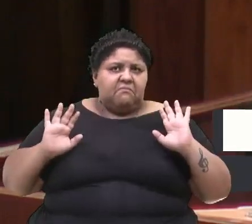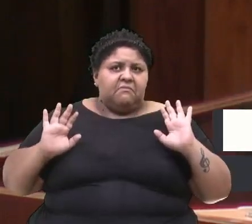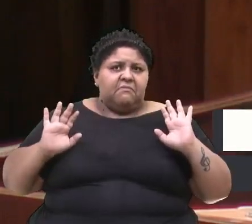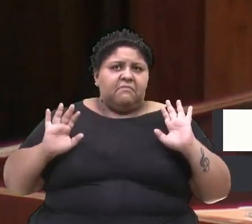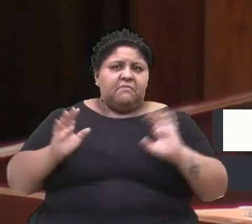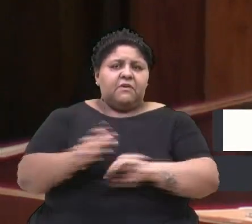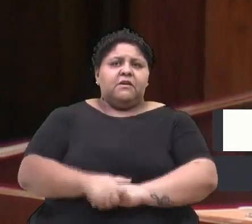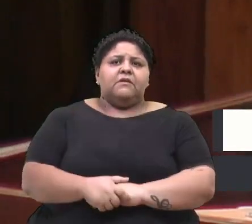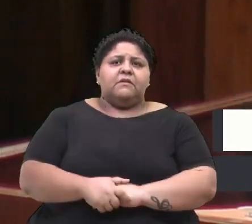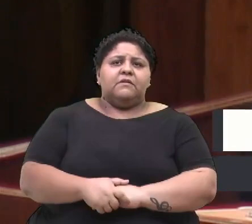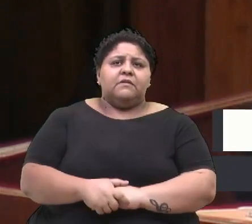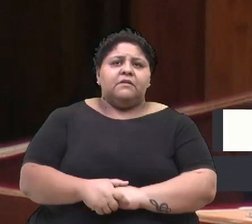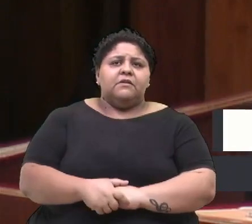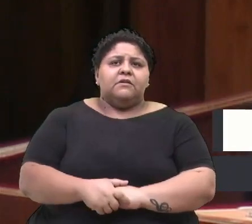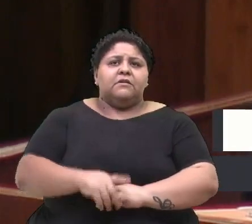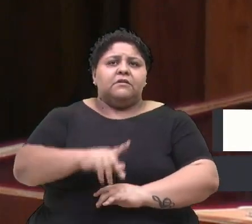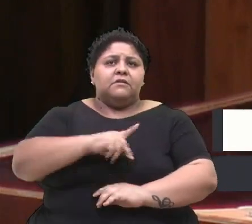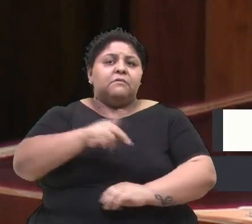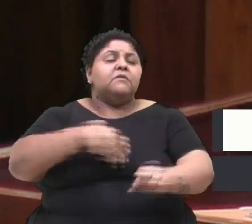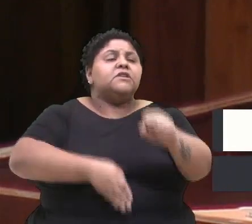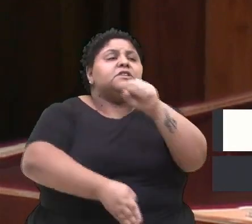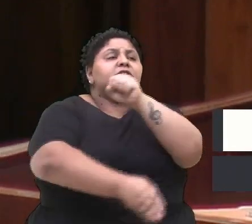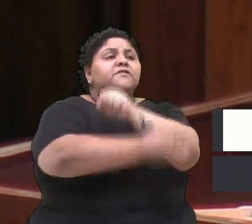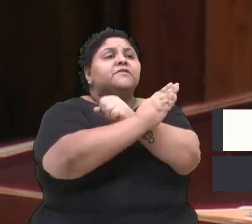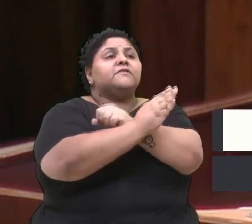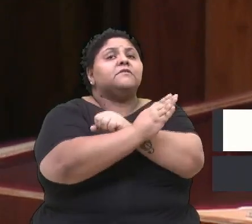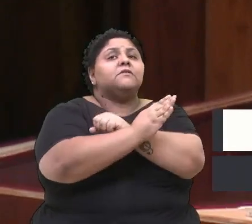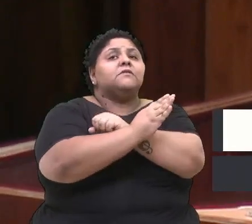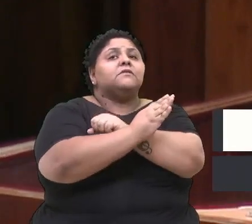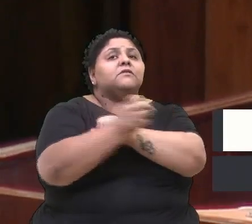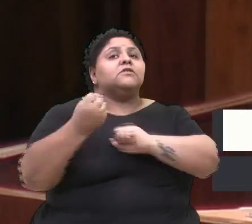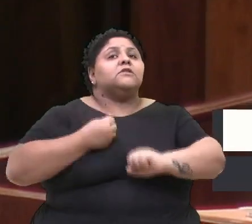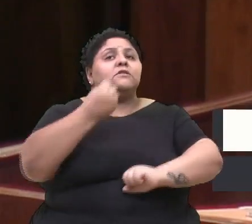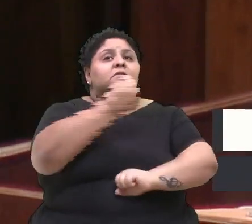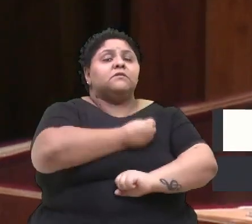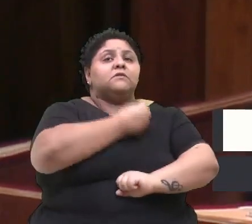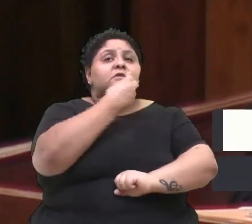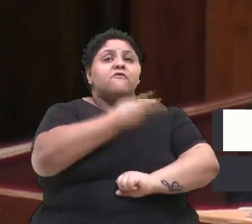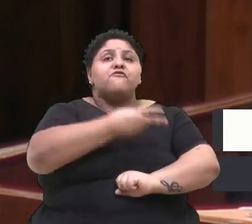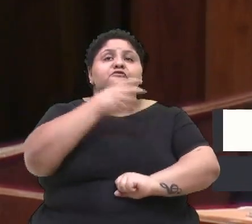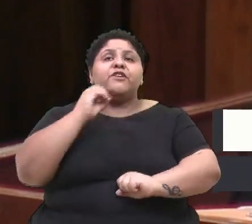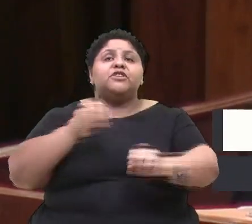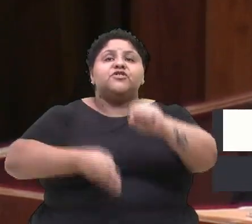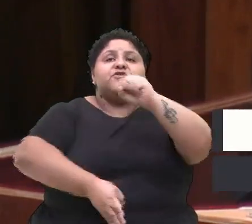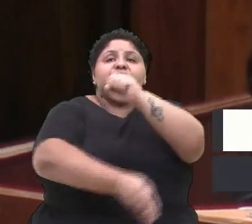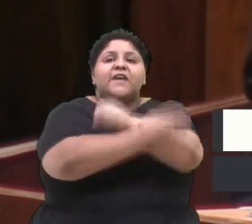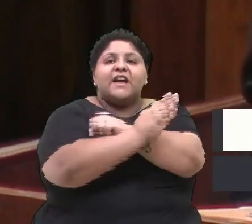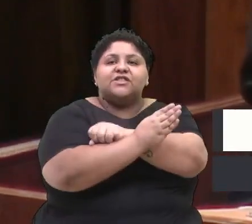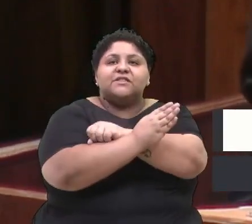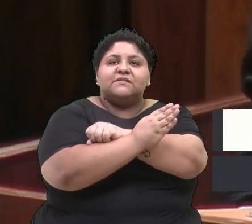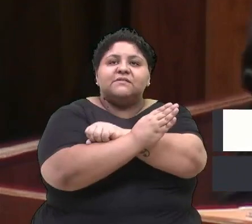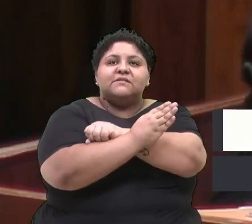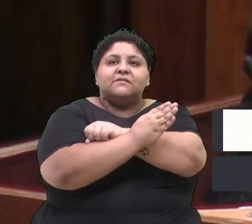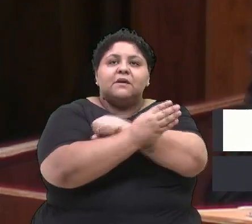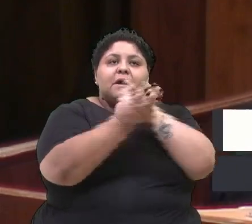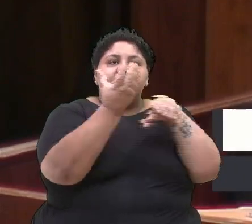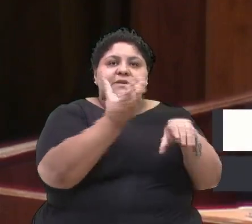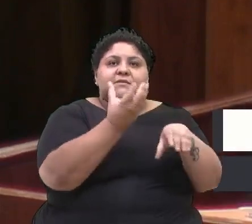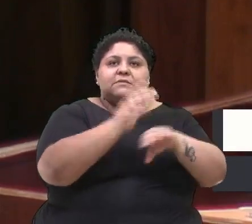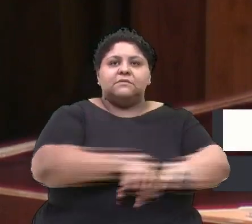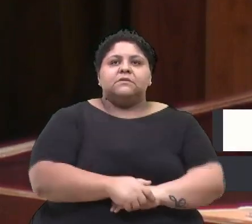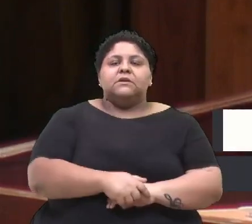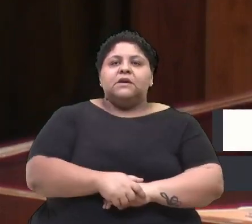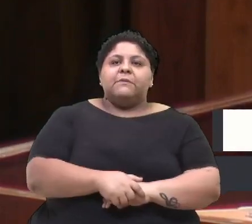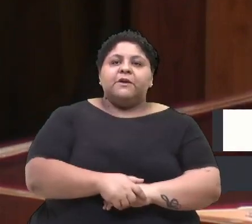é o presidente viajão. Vou dar um número para os senhores, 20 viagens. 20 viagens a Brasília.